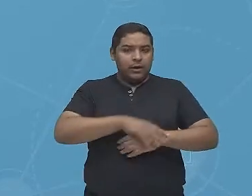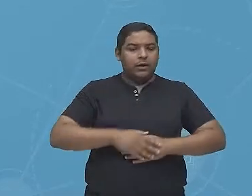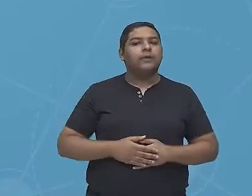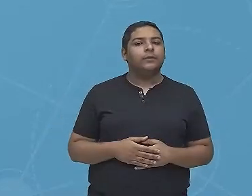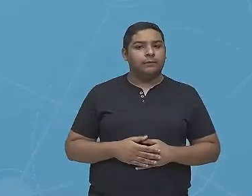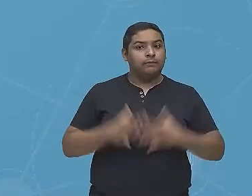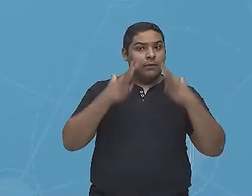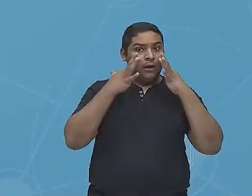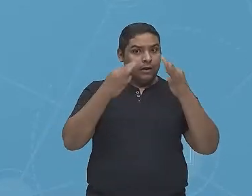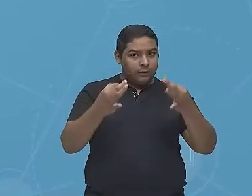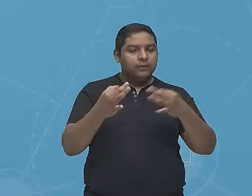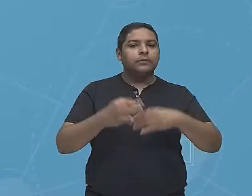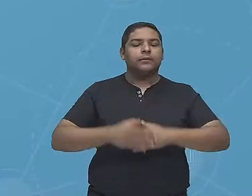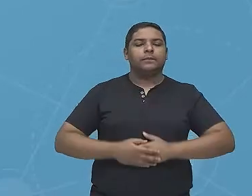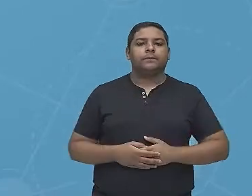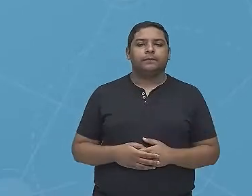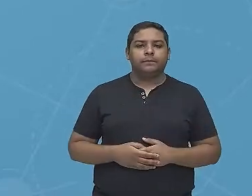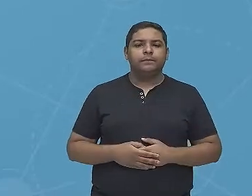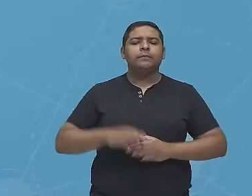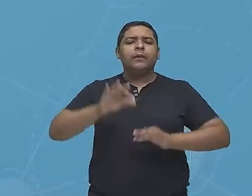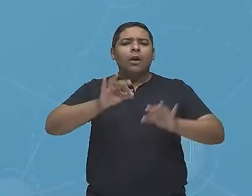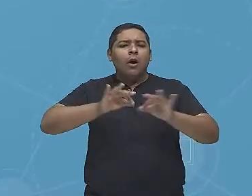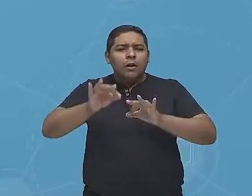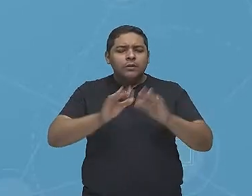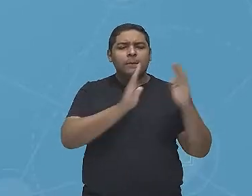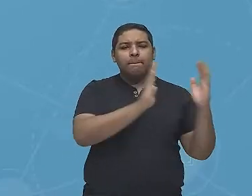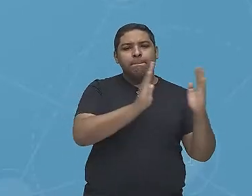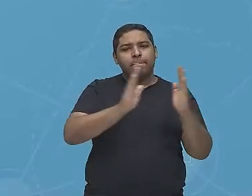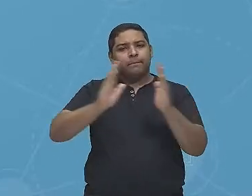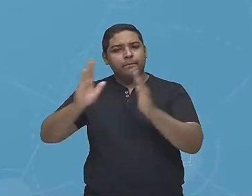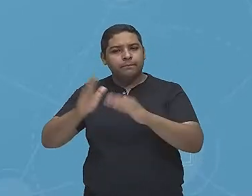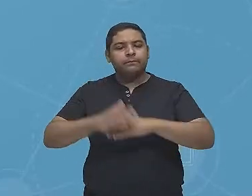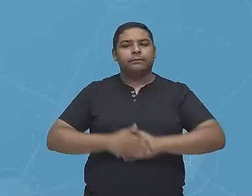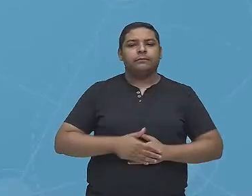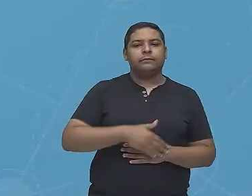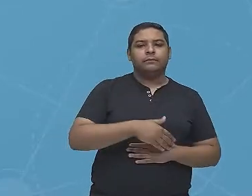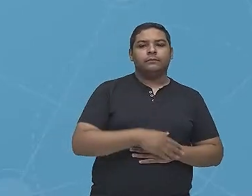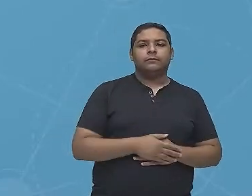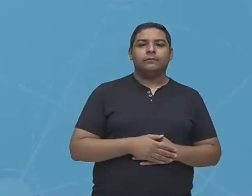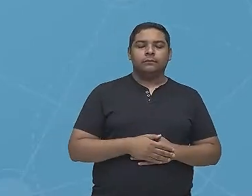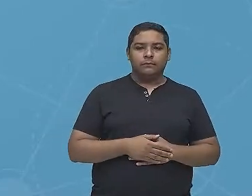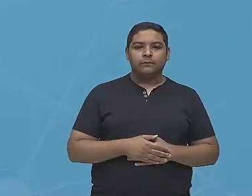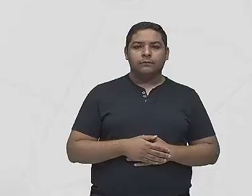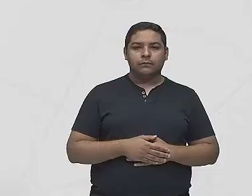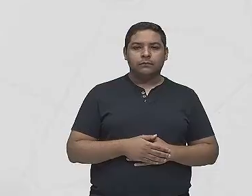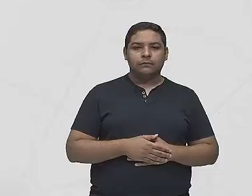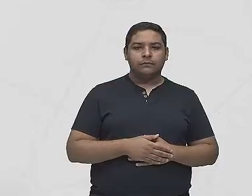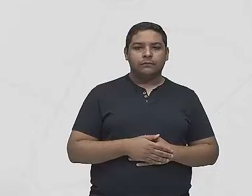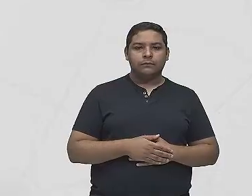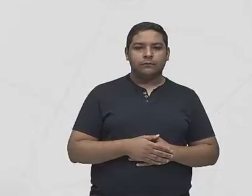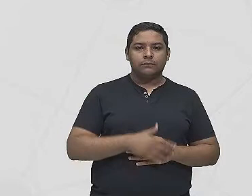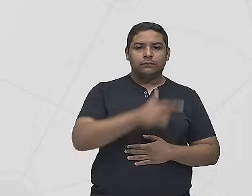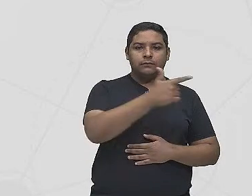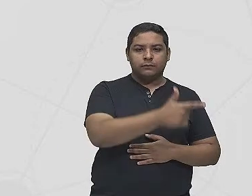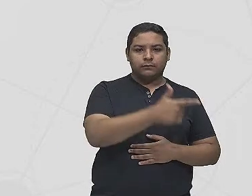aí. Para quem está se organizando na sequência de aulas, viu 220 ali de Geografia, vamos lá então, aula de História